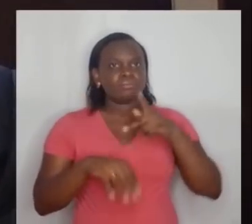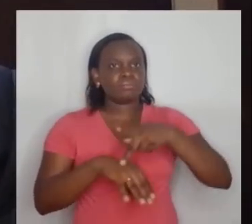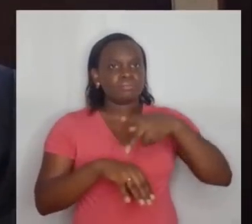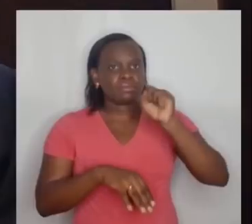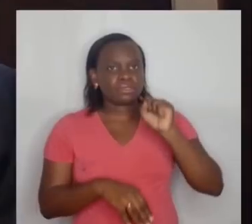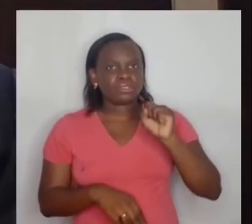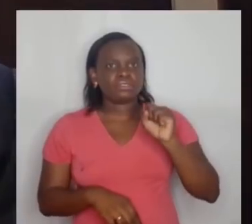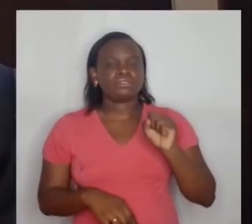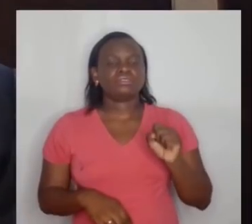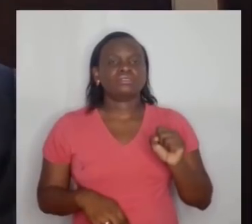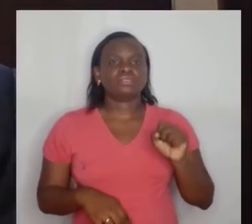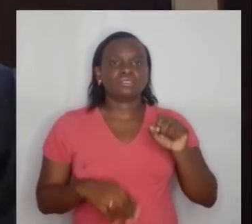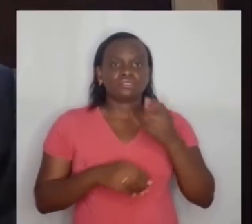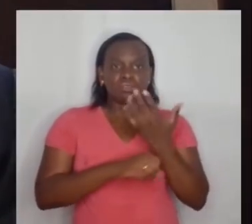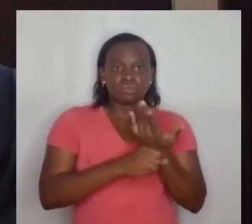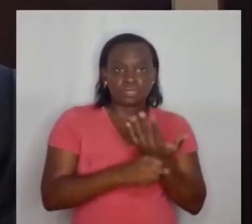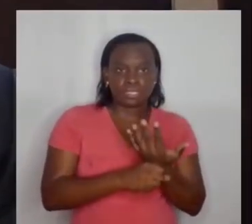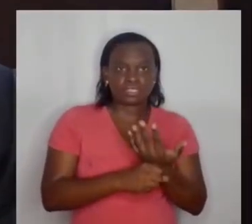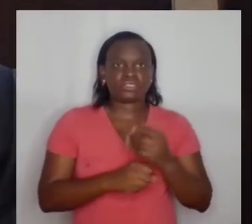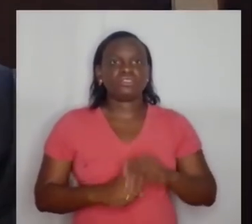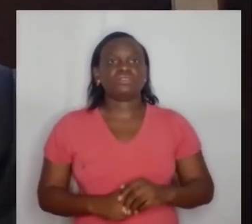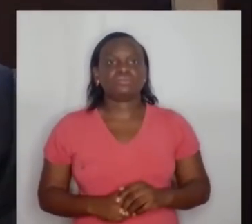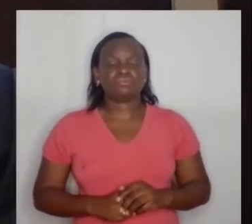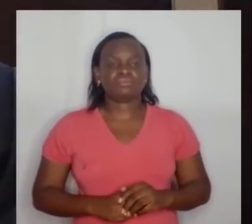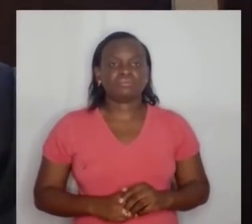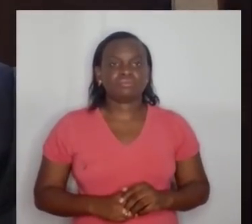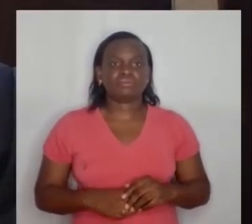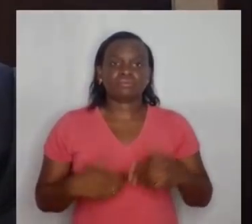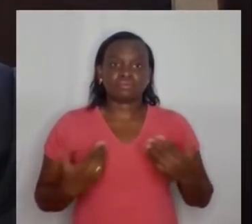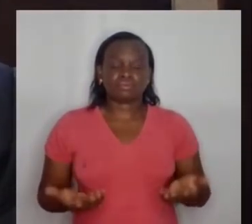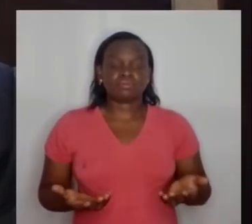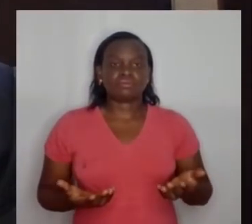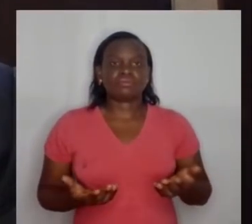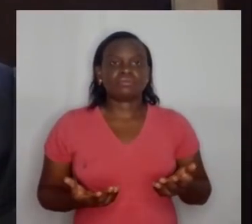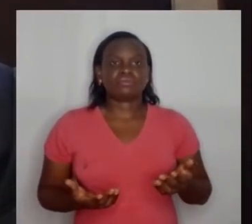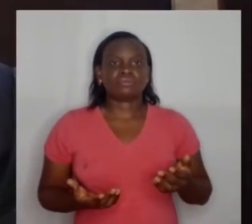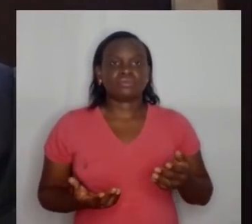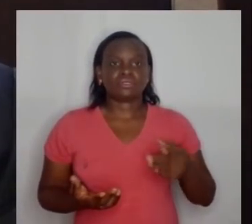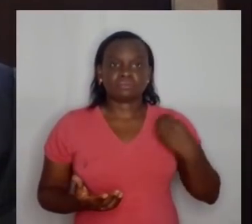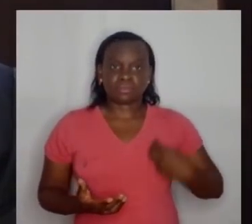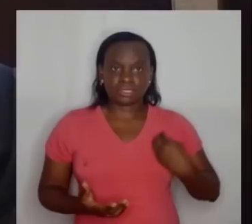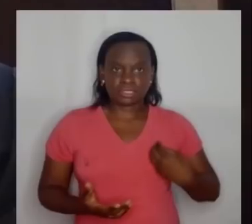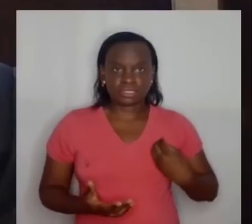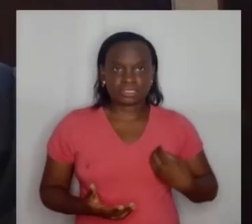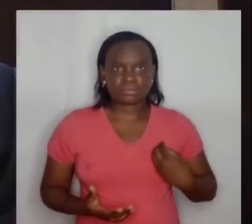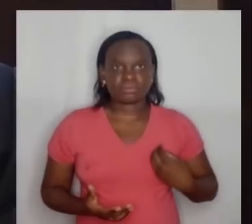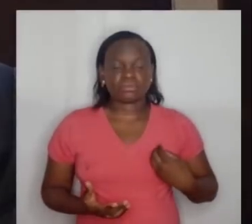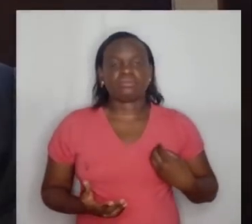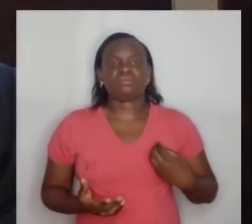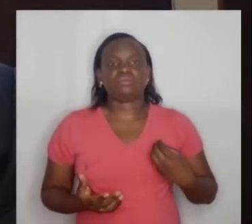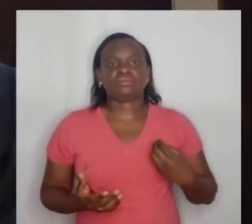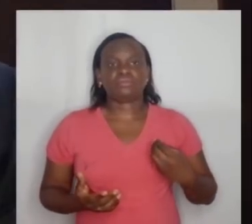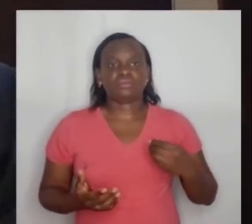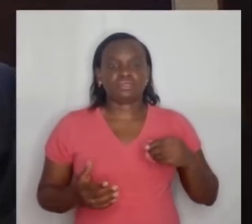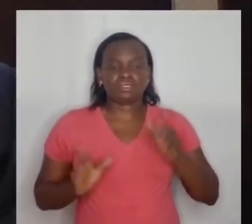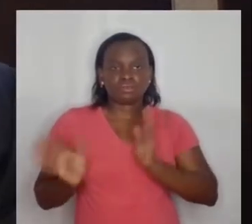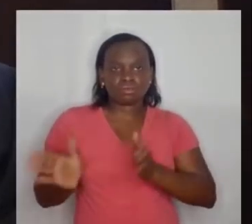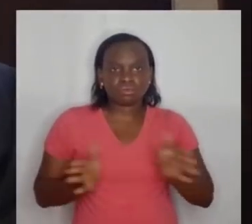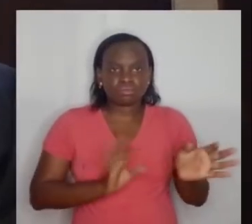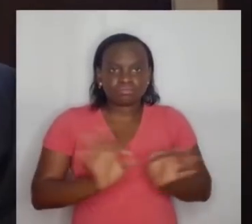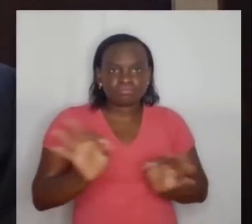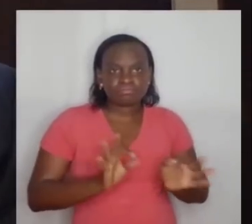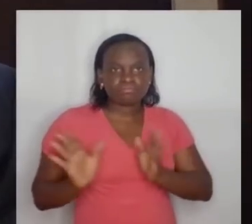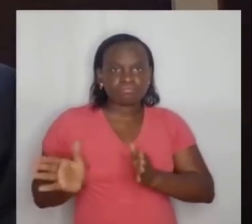pós-graduação da Universidade do Estado do Rio de Janeiro, que participam da